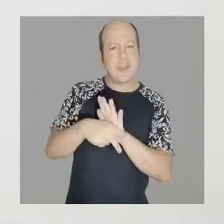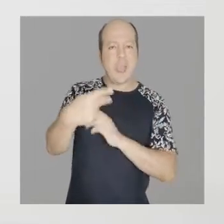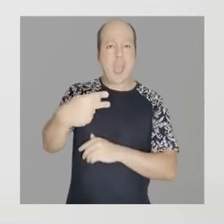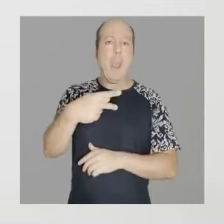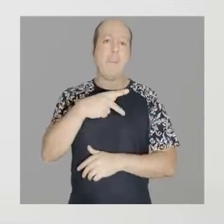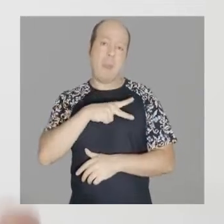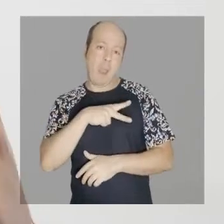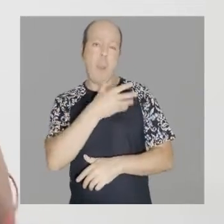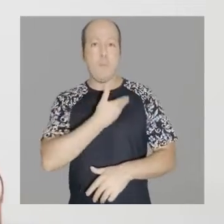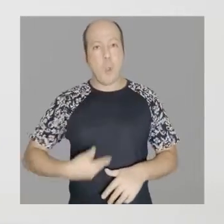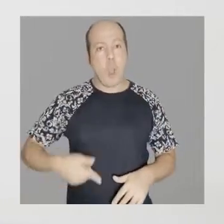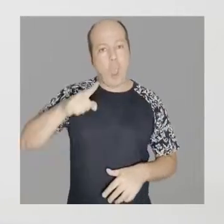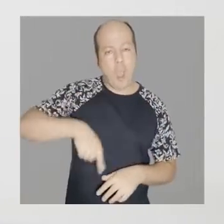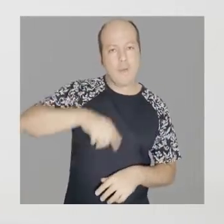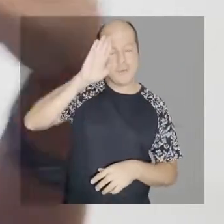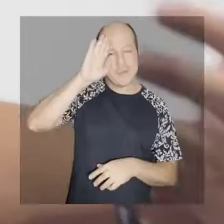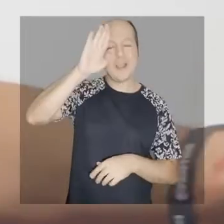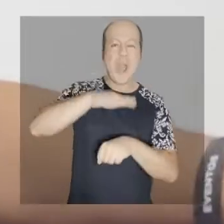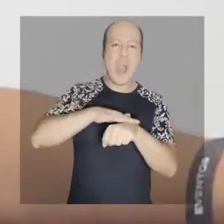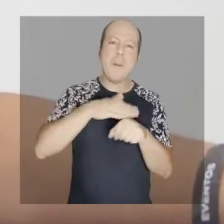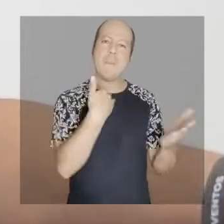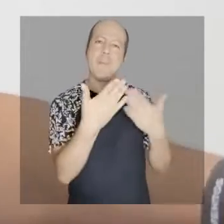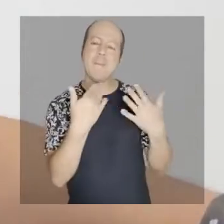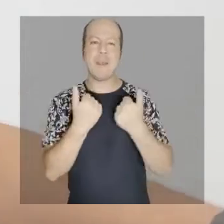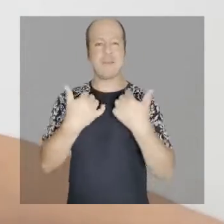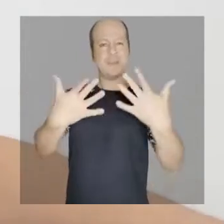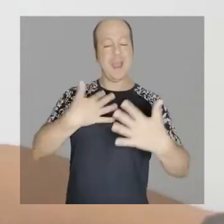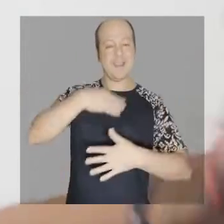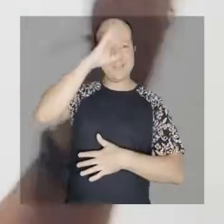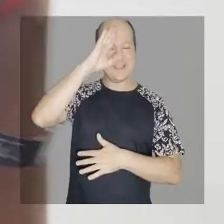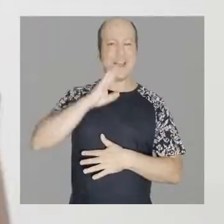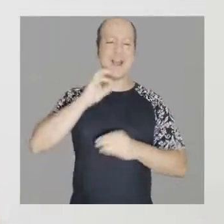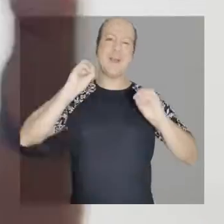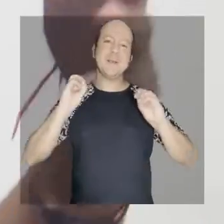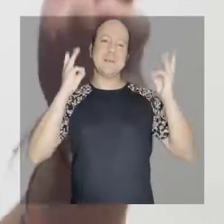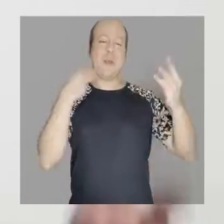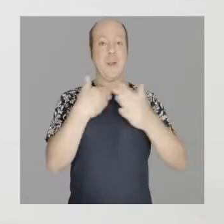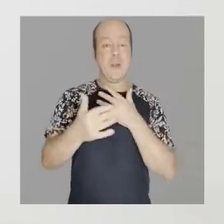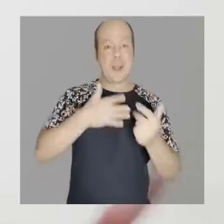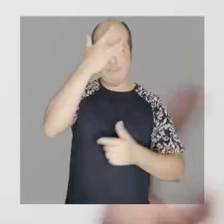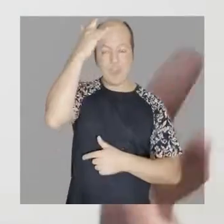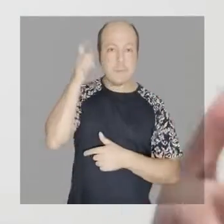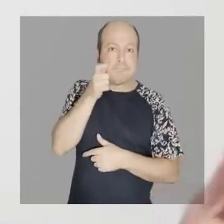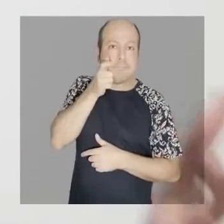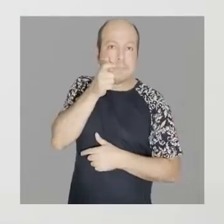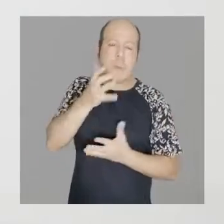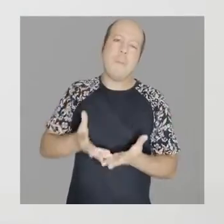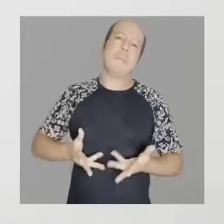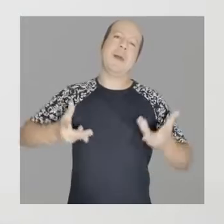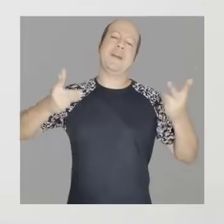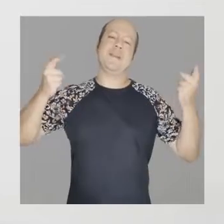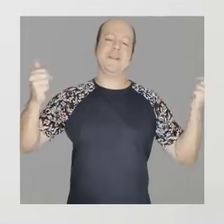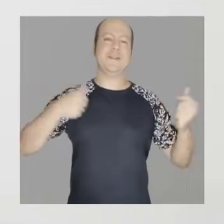privadas é fundamental, e para a gente poder conversar com o público, fazer um show de graça nesse momento, para qualquer pessoa chegar e assistir, é uma coisa muito maravilhosa. Para mim